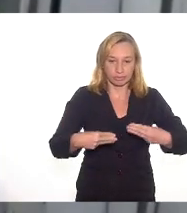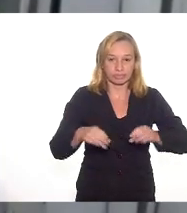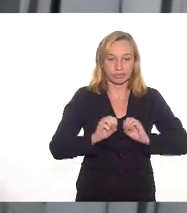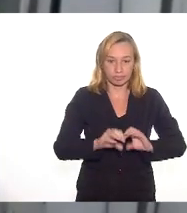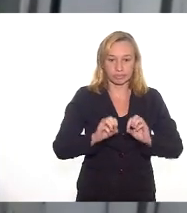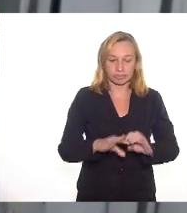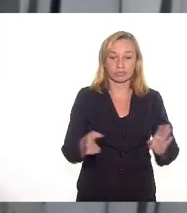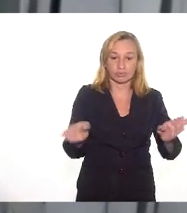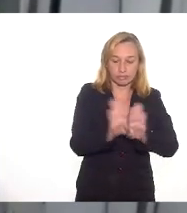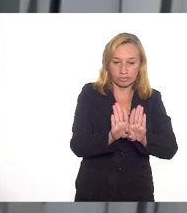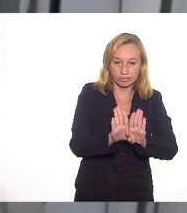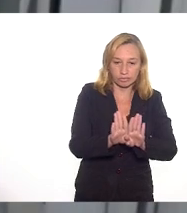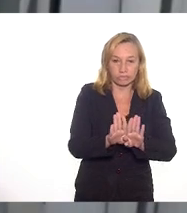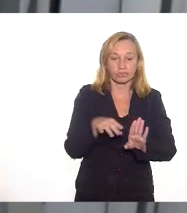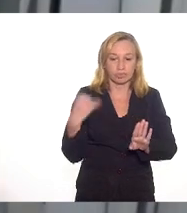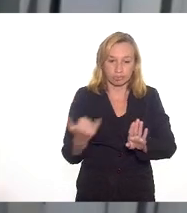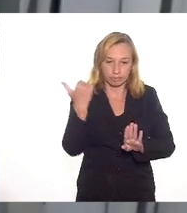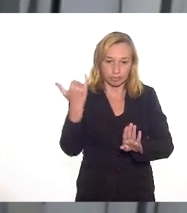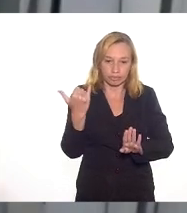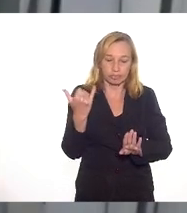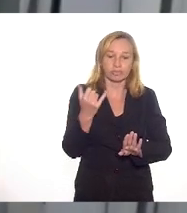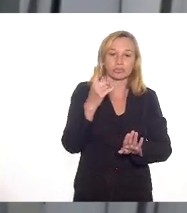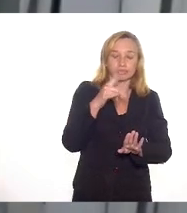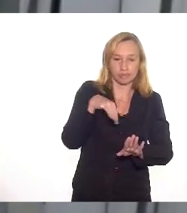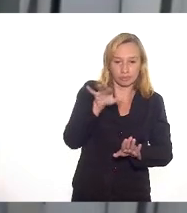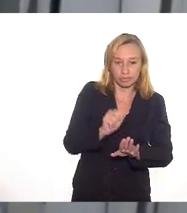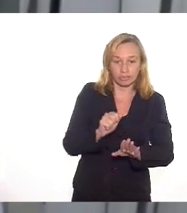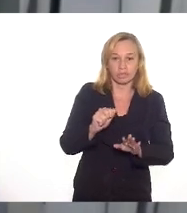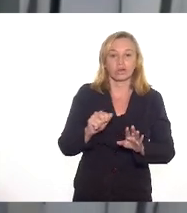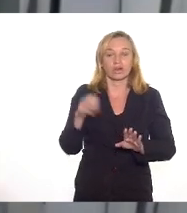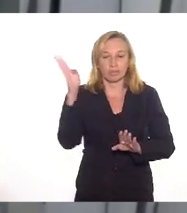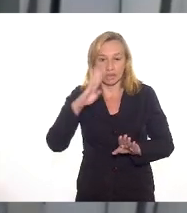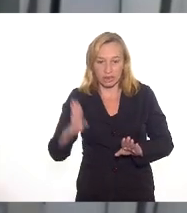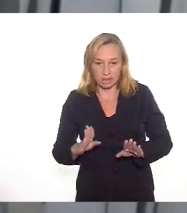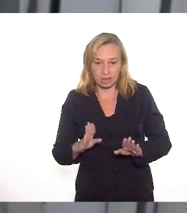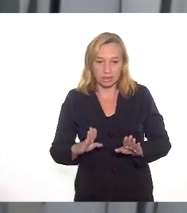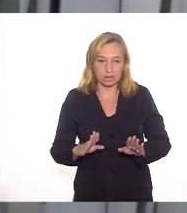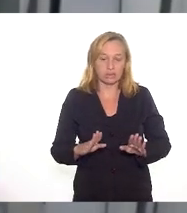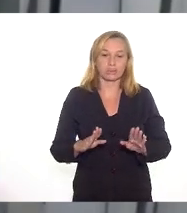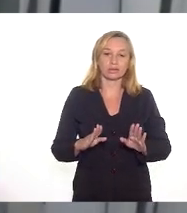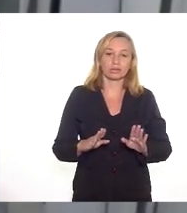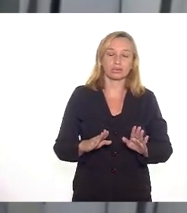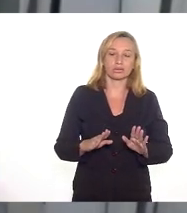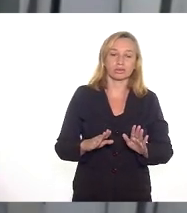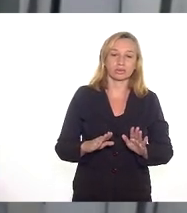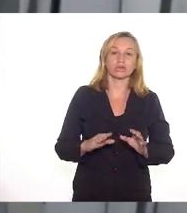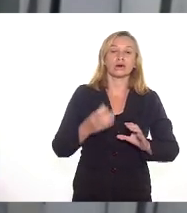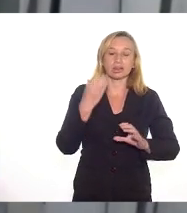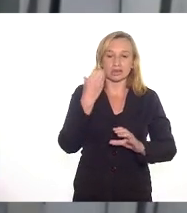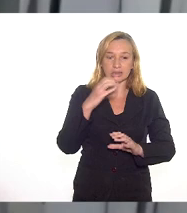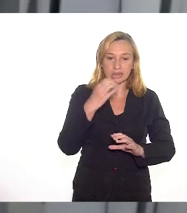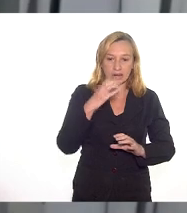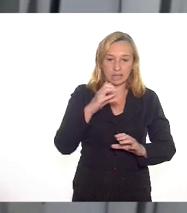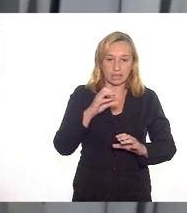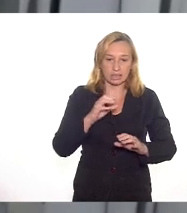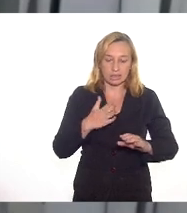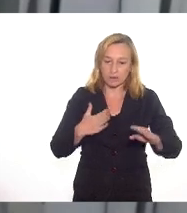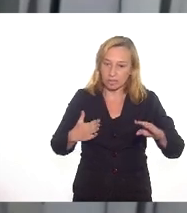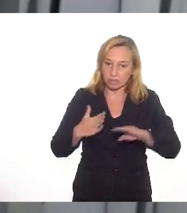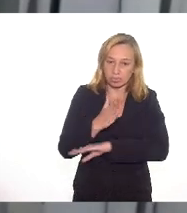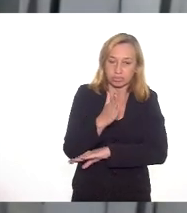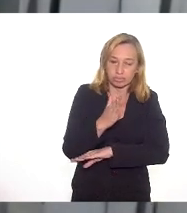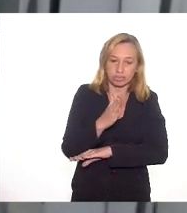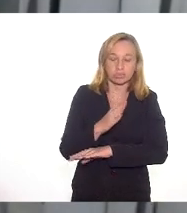fechado programas importantes como Brasil Alfabetizado, como PNAIC, como Escola Aberta, como Ciências Sem Fronteiras, decidiu